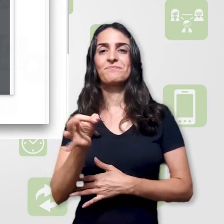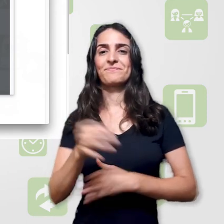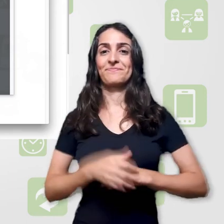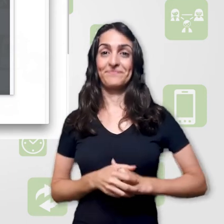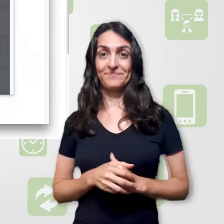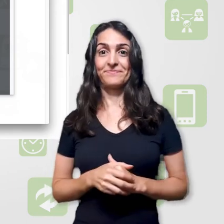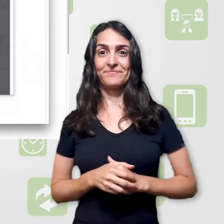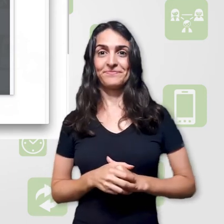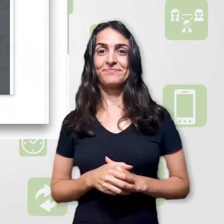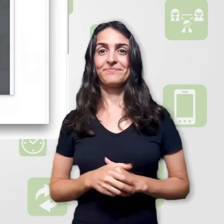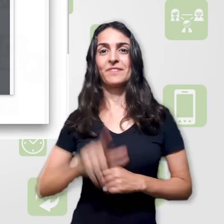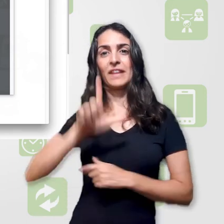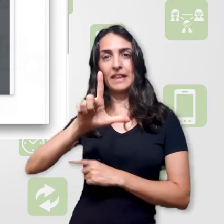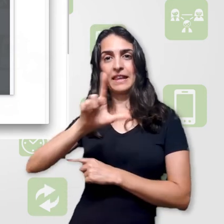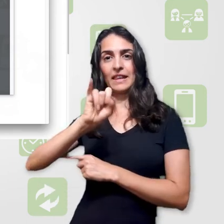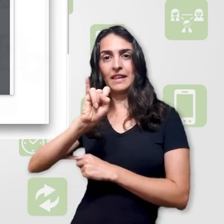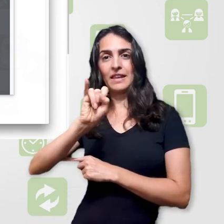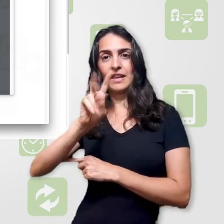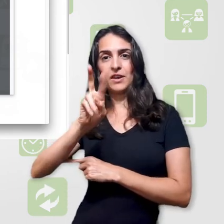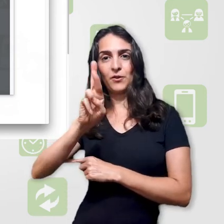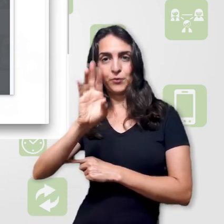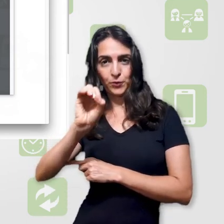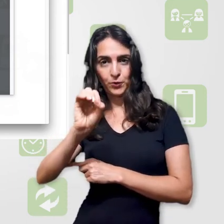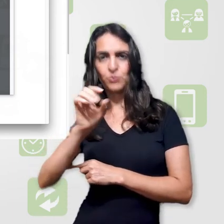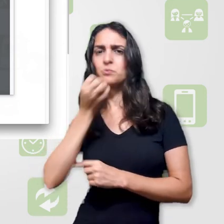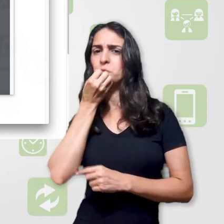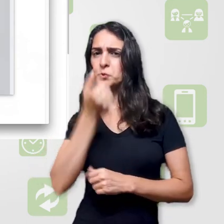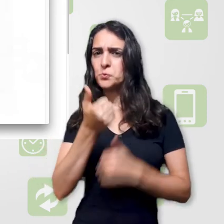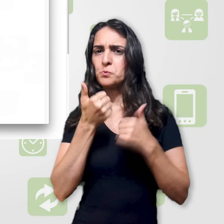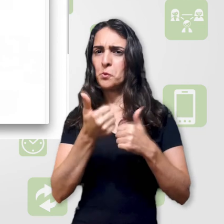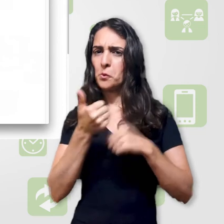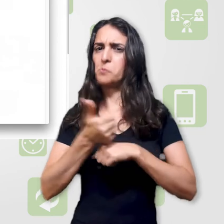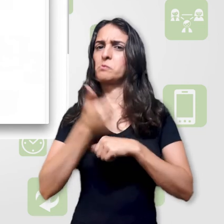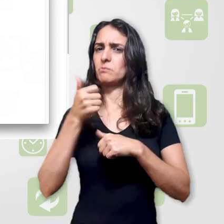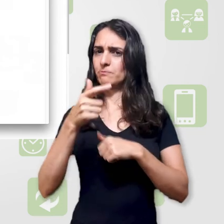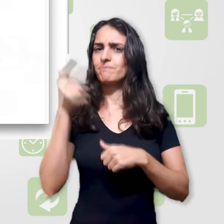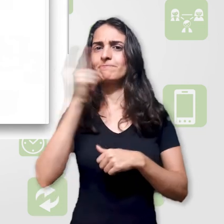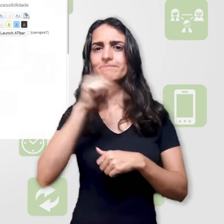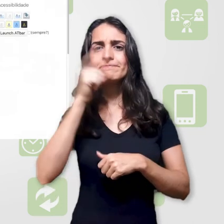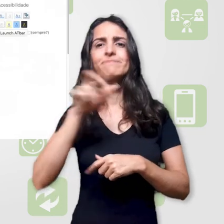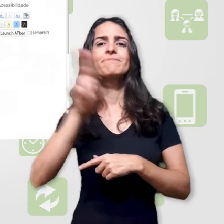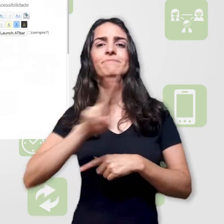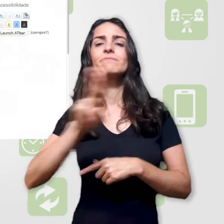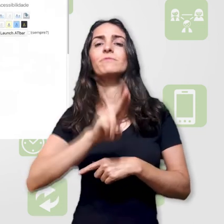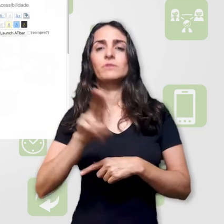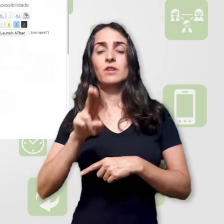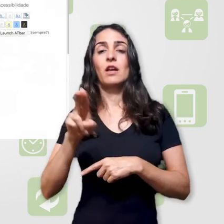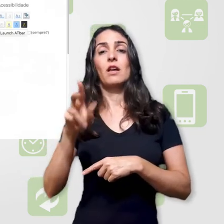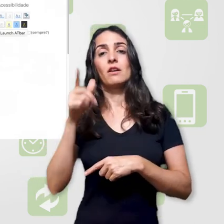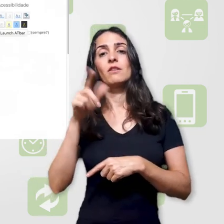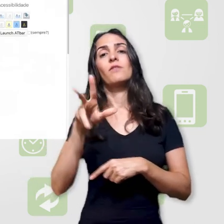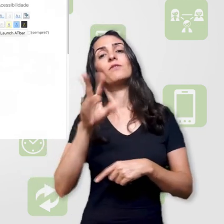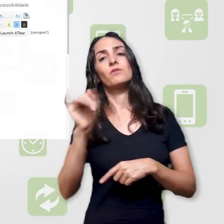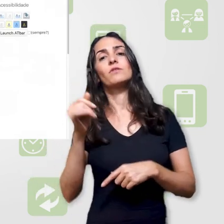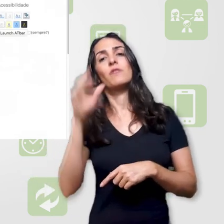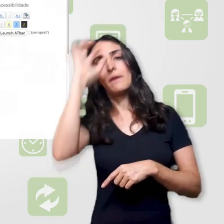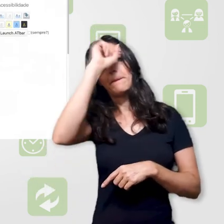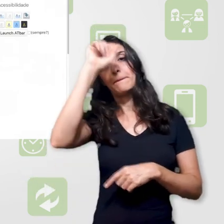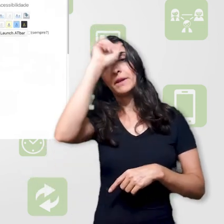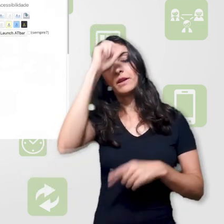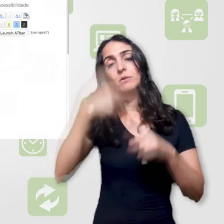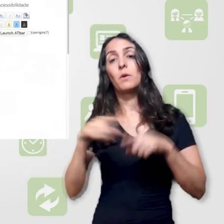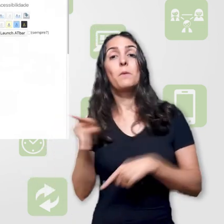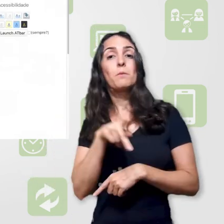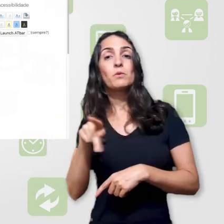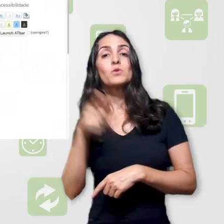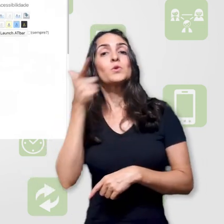então esse recurso livro é muito poderoso vai ser bastante utilizado você vai se deparar com ele aí porque ele